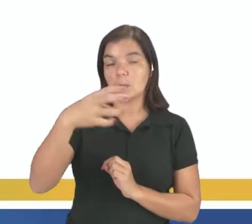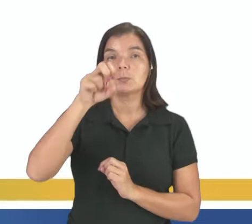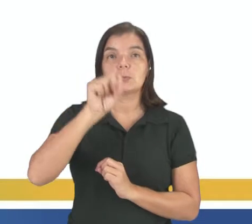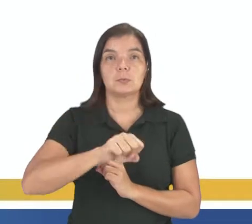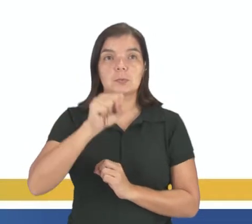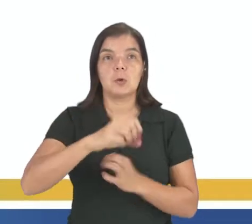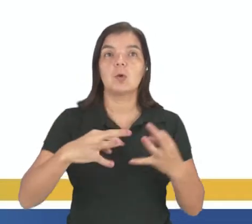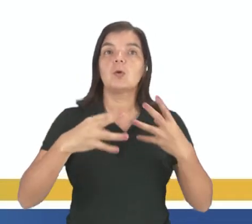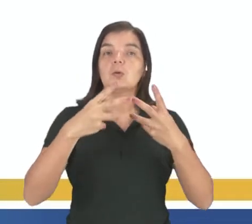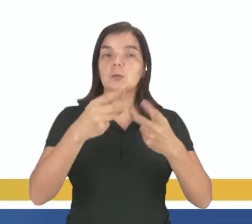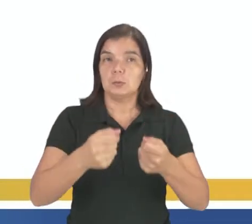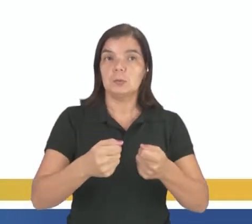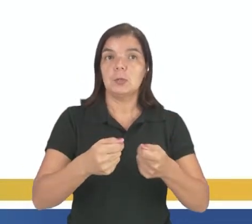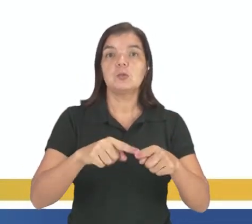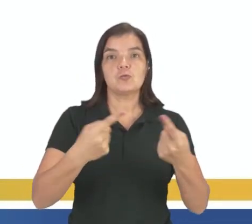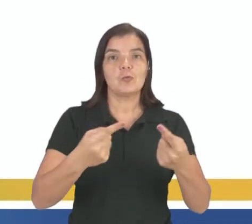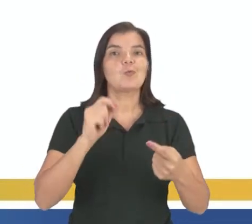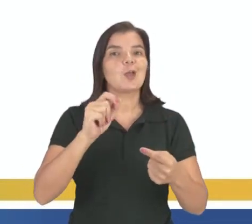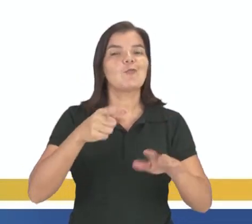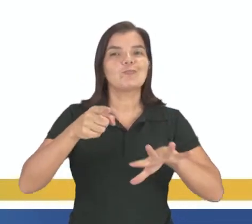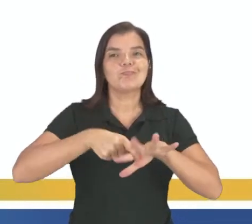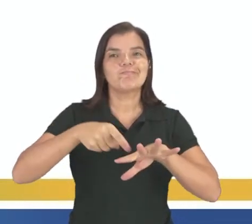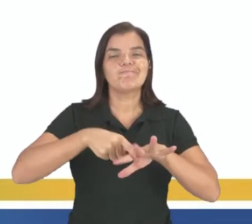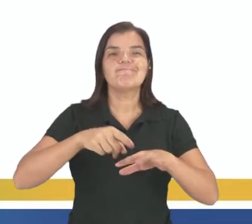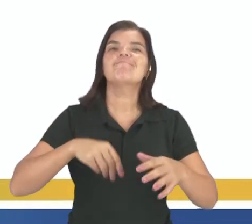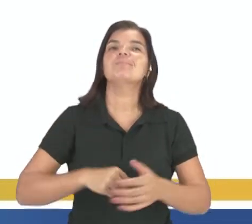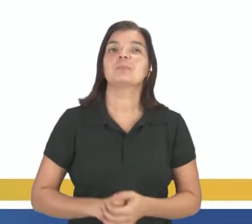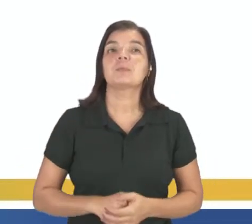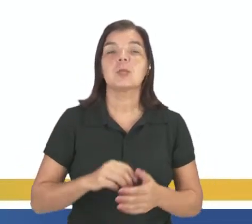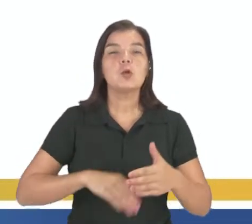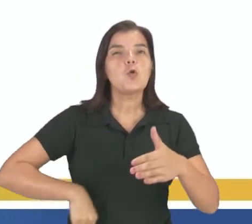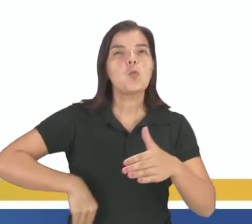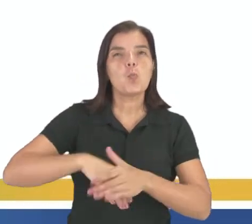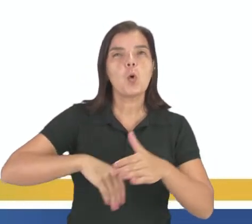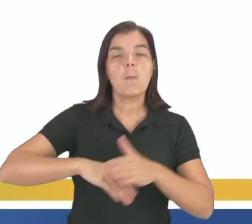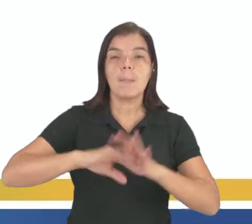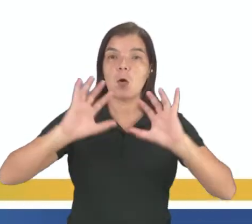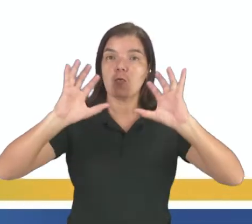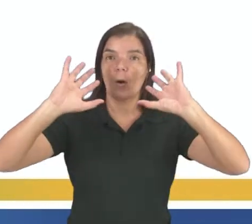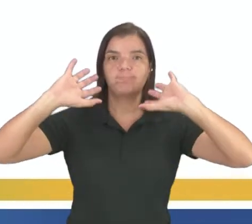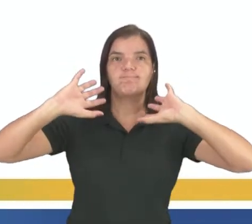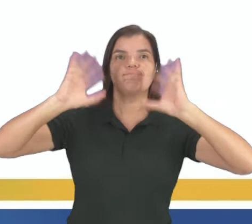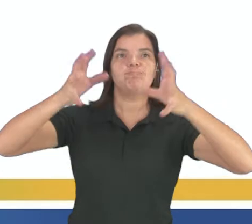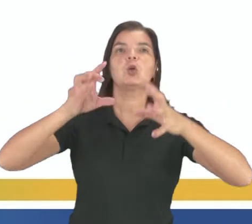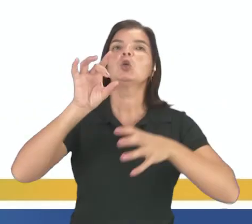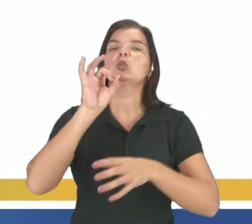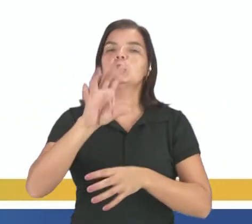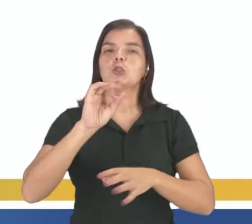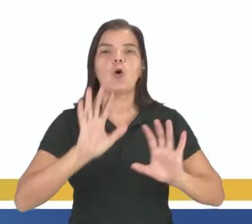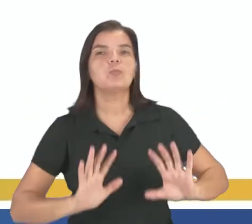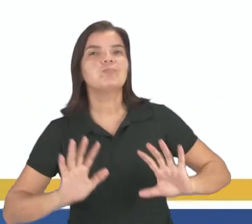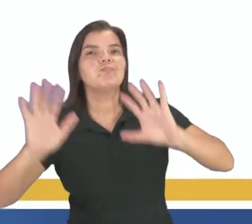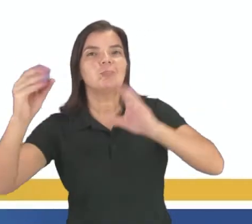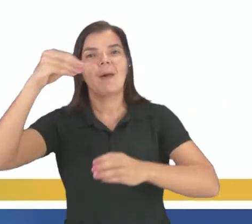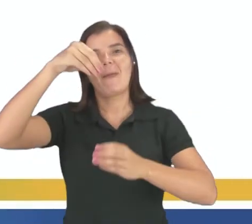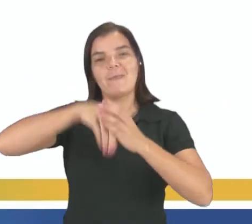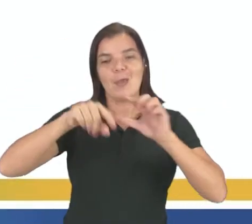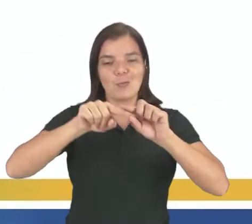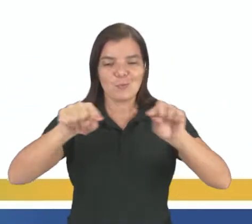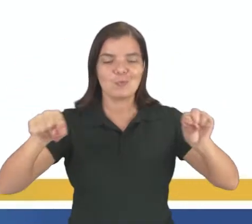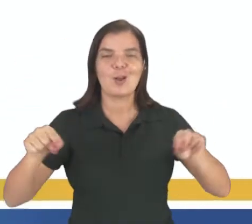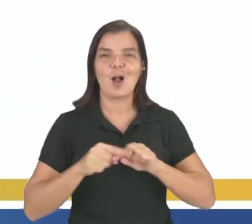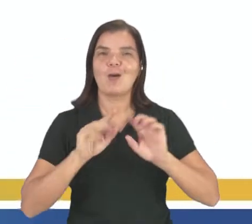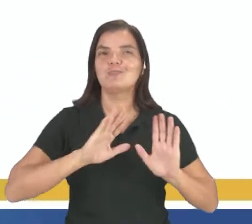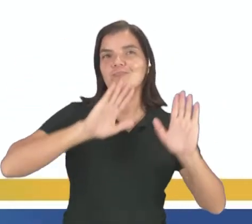E todos eles são são feitos com os pés e o arremesso de meta é cobrado com as mãos somente pelo goleiro dentro da sua área